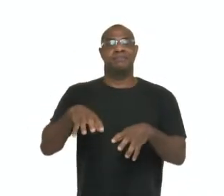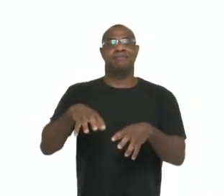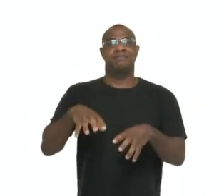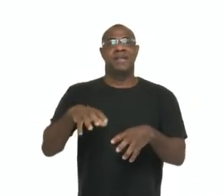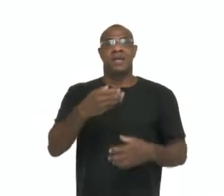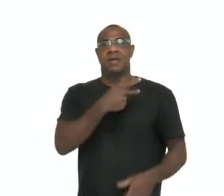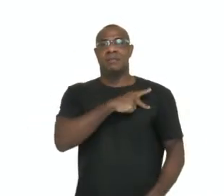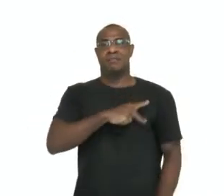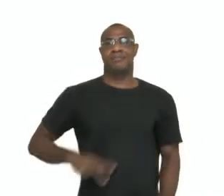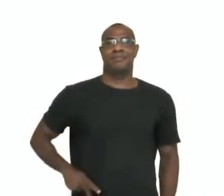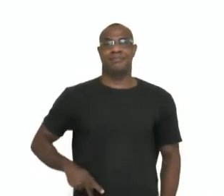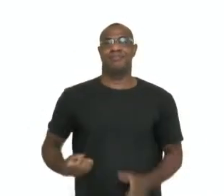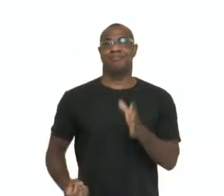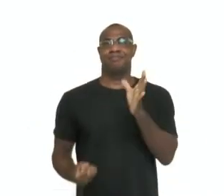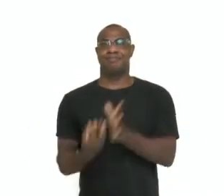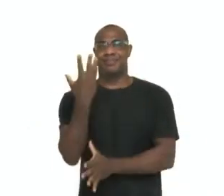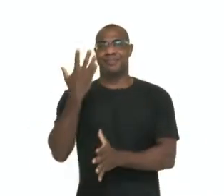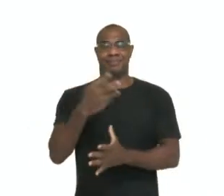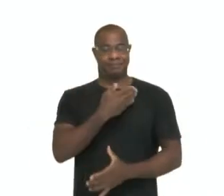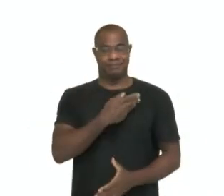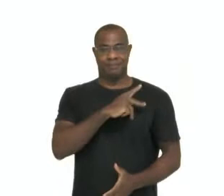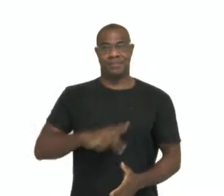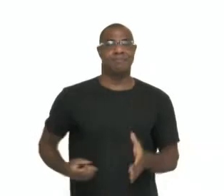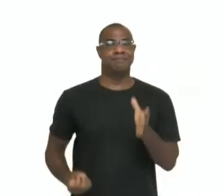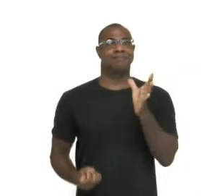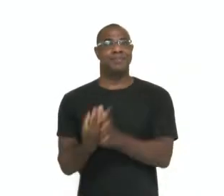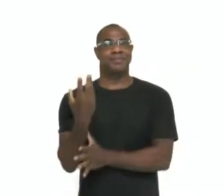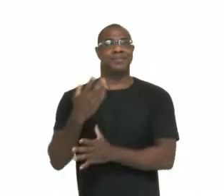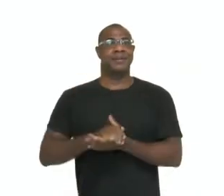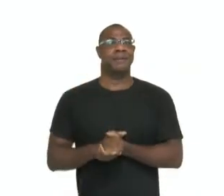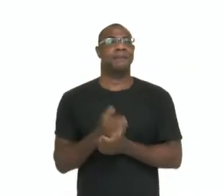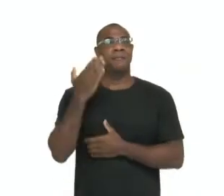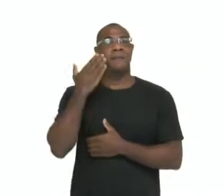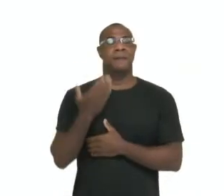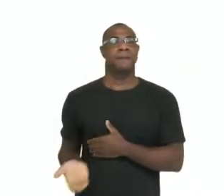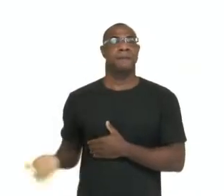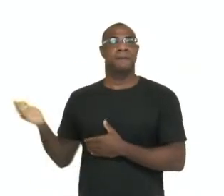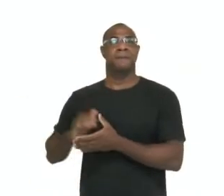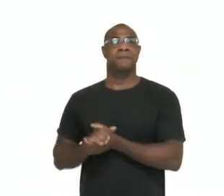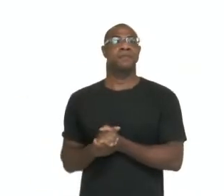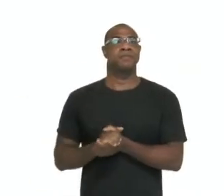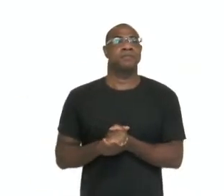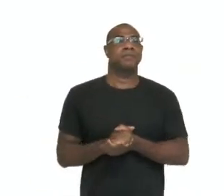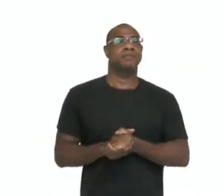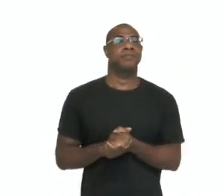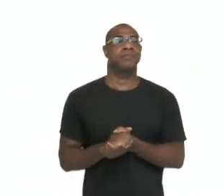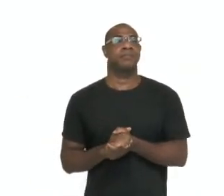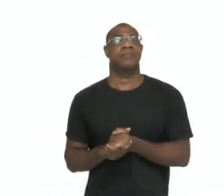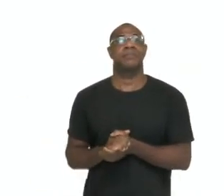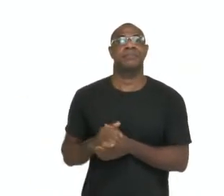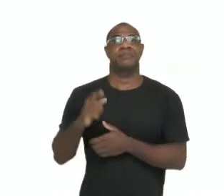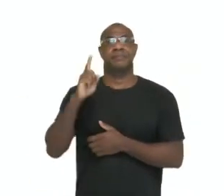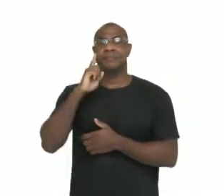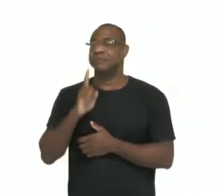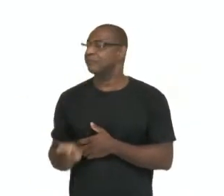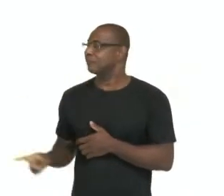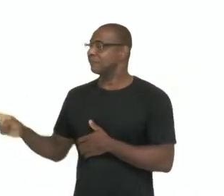o positivismo de Augusto Comte, o darwinismo, o empirismo e o determinismo como